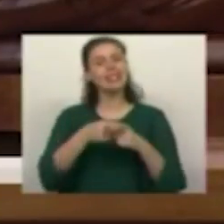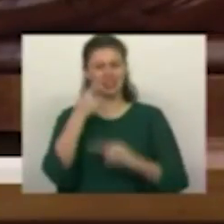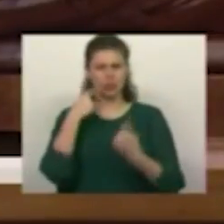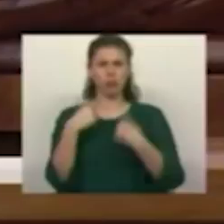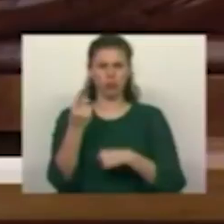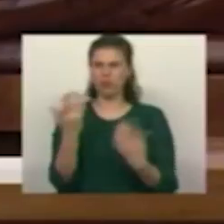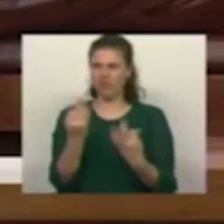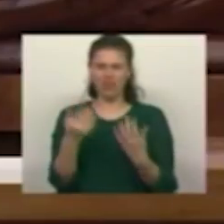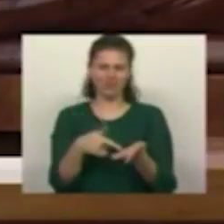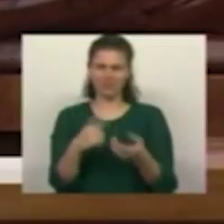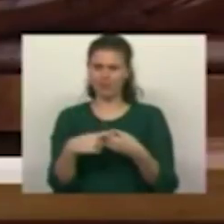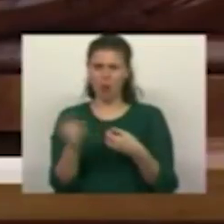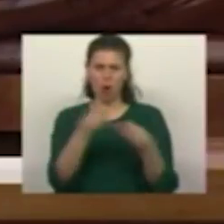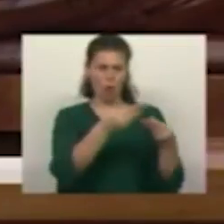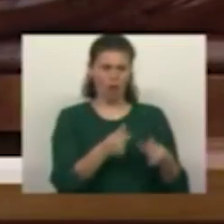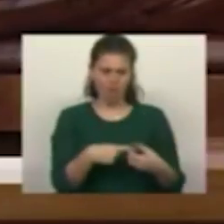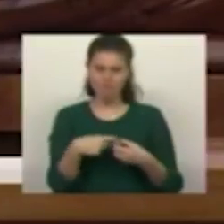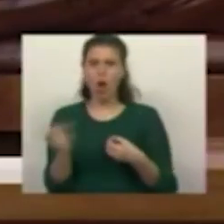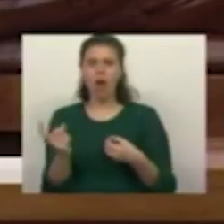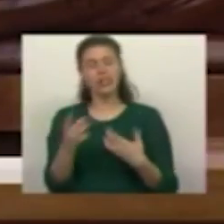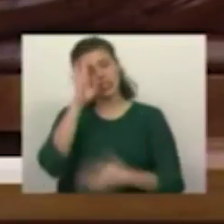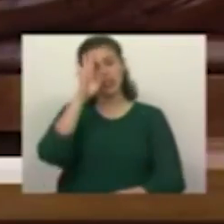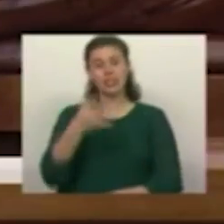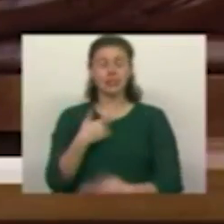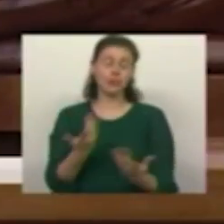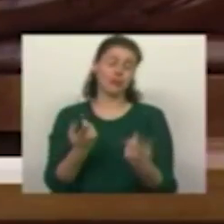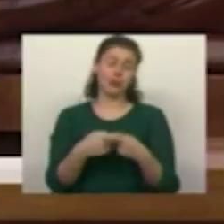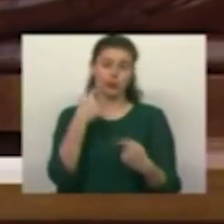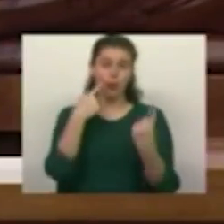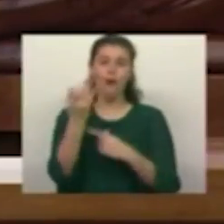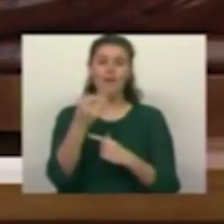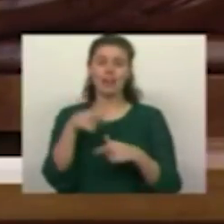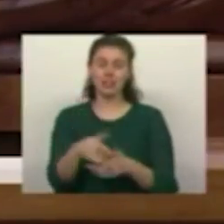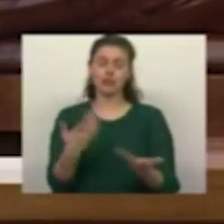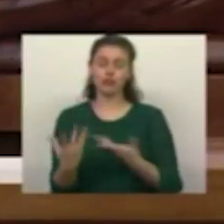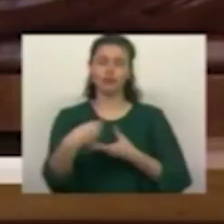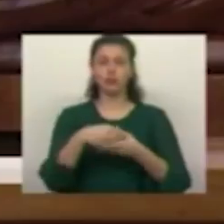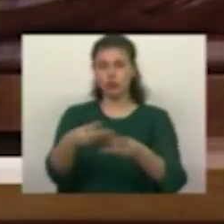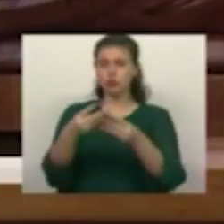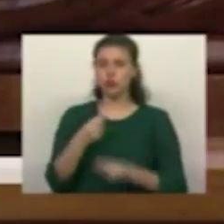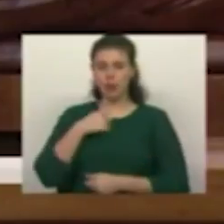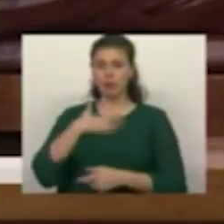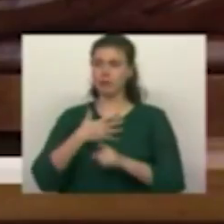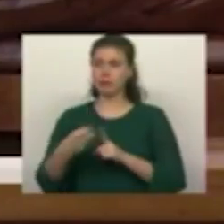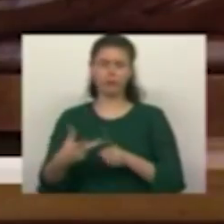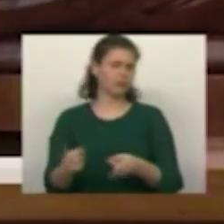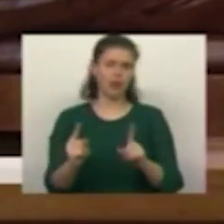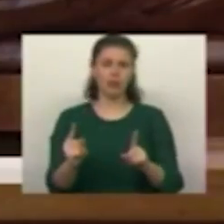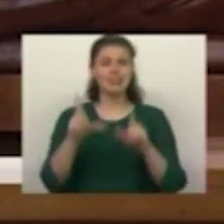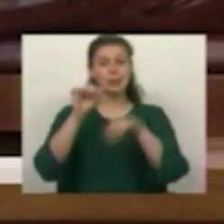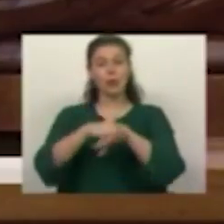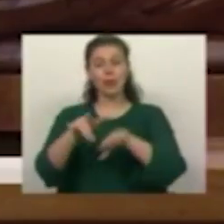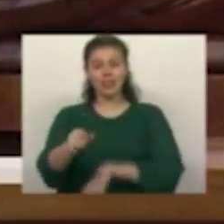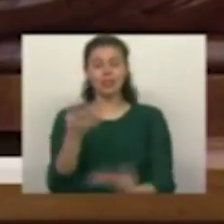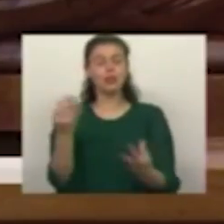público ficou de fora da contabilidade. Como sabemos, o interesse público não entra nas contas das multinacionais. É também por